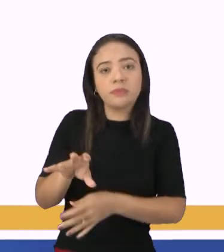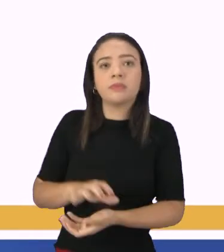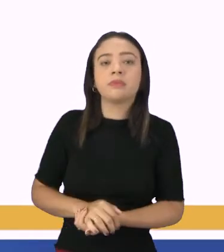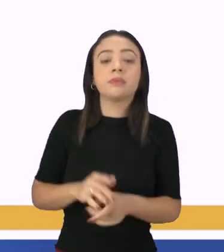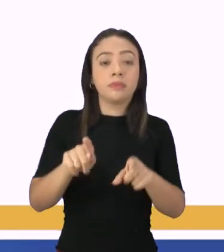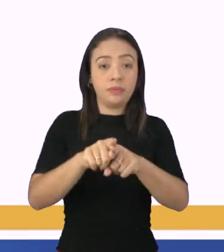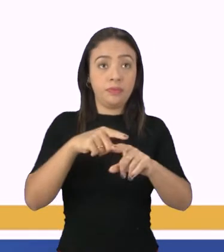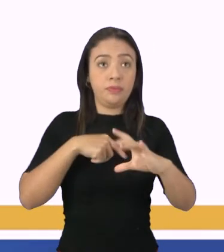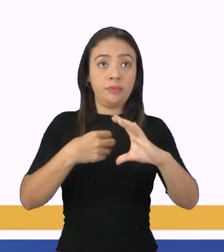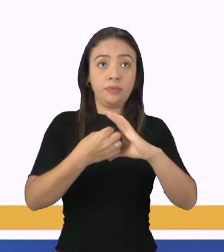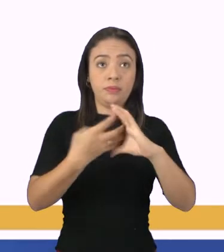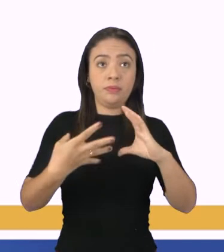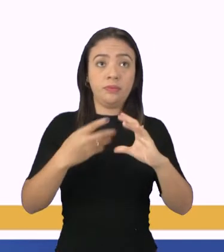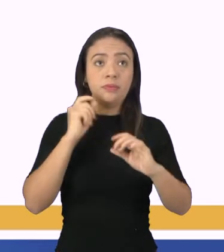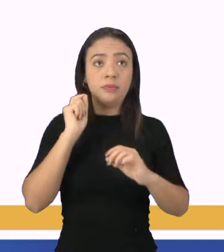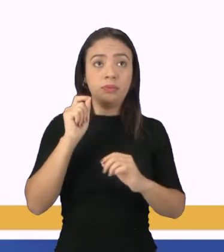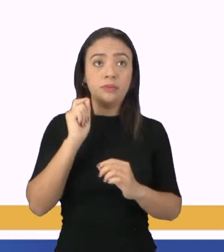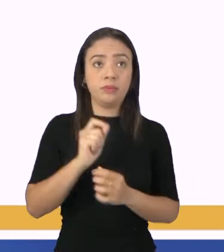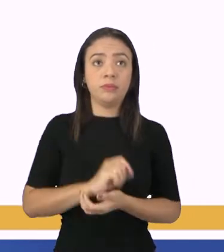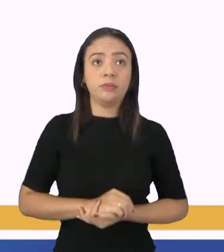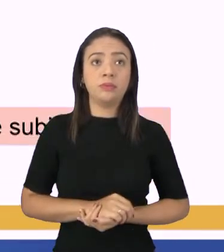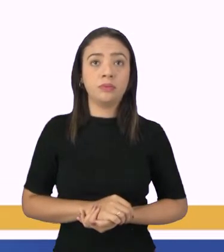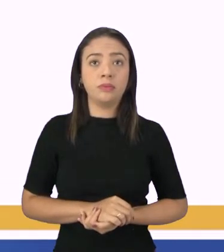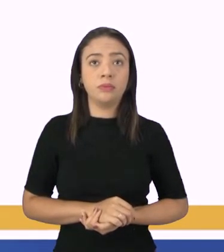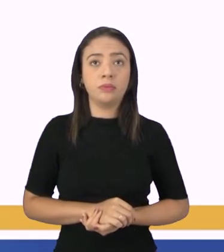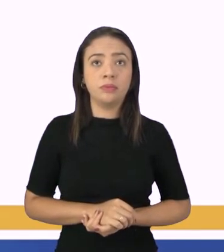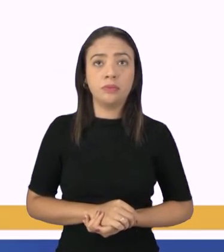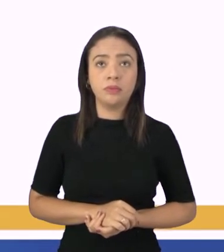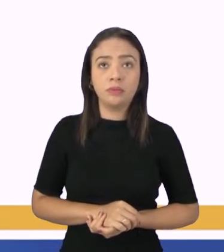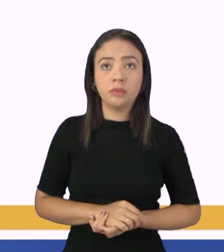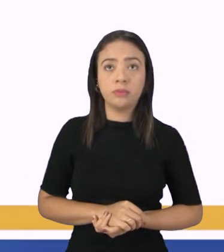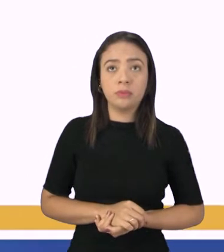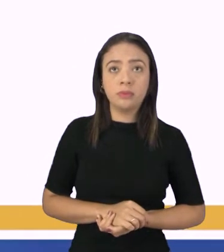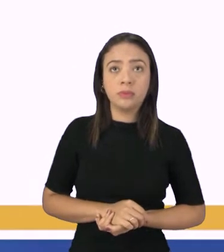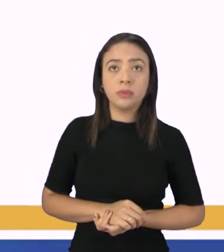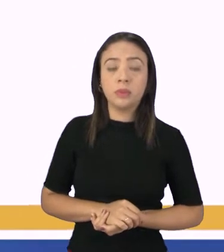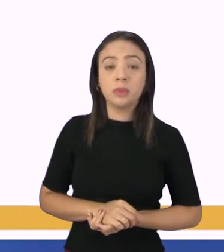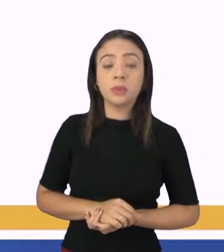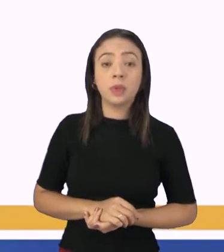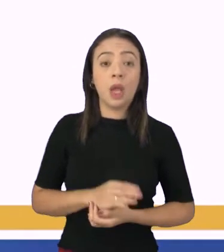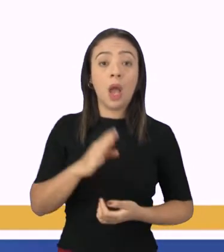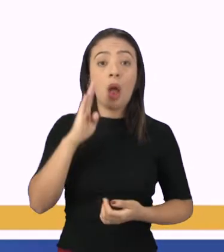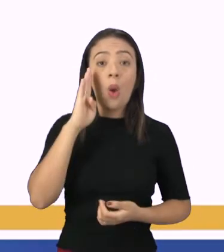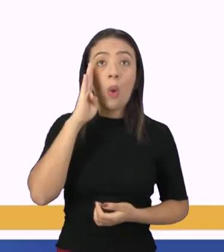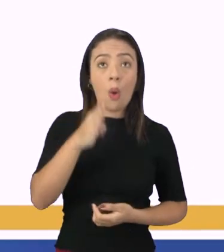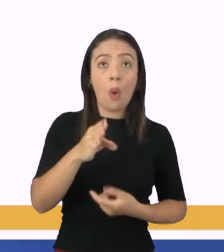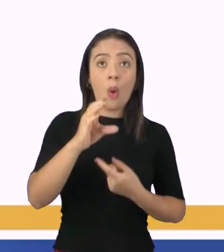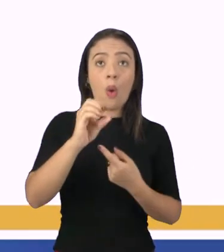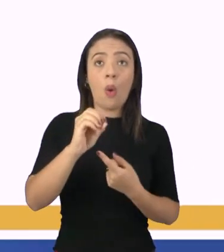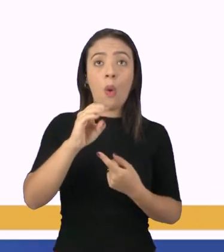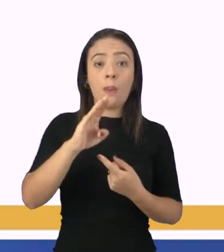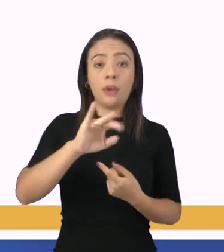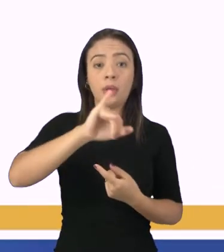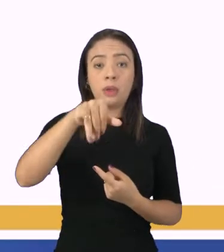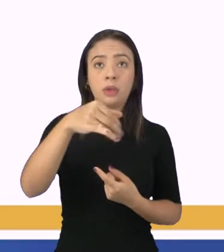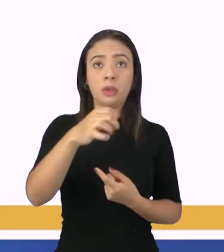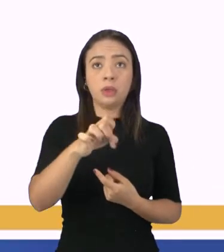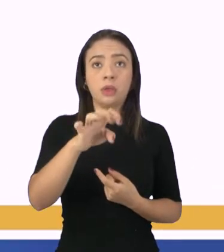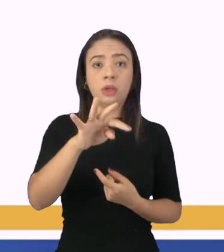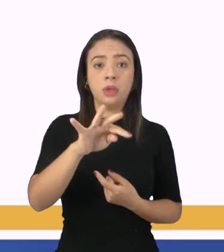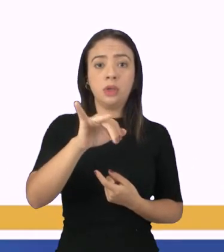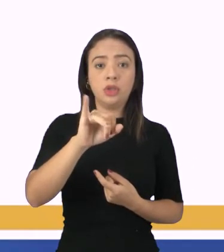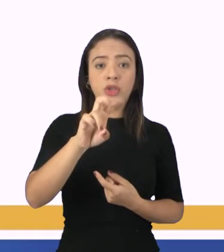outras características. Vimos aqui a objetividade e a